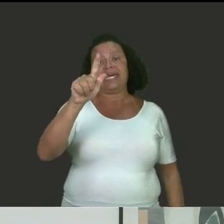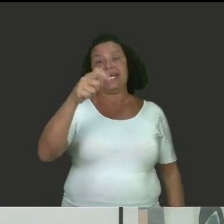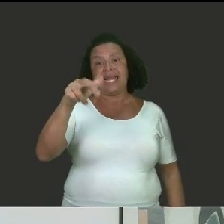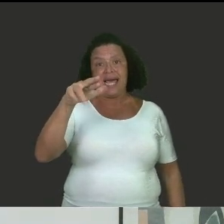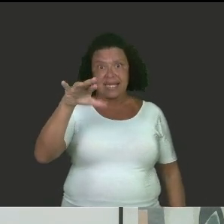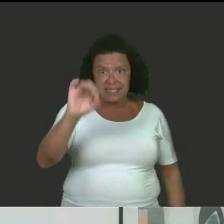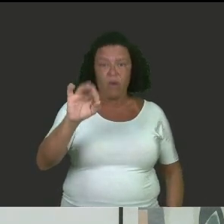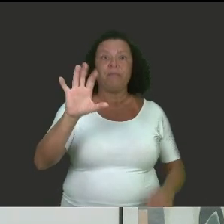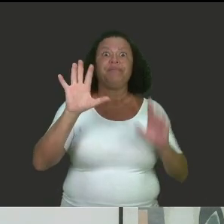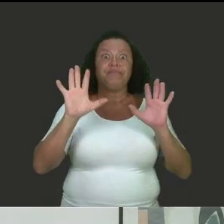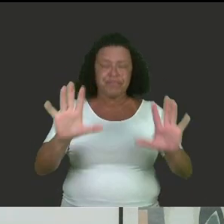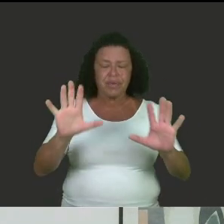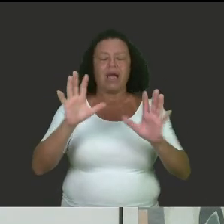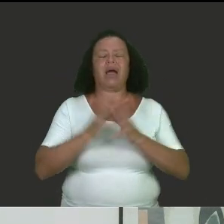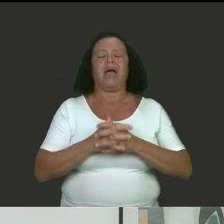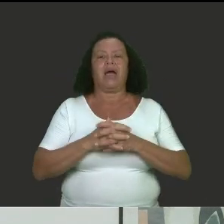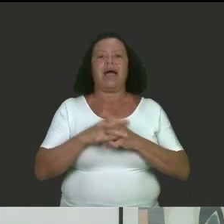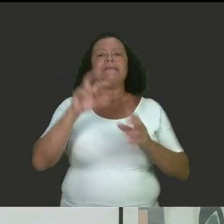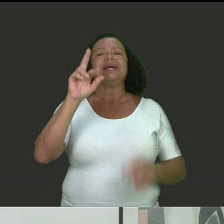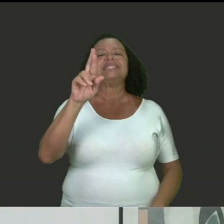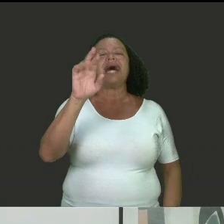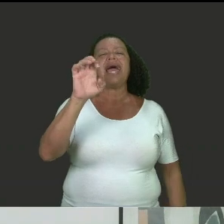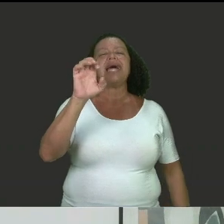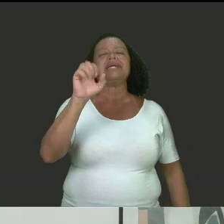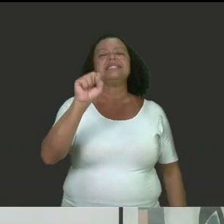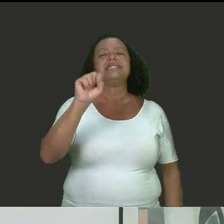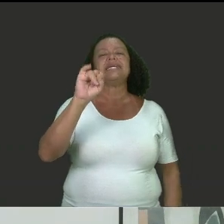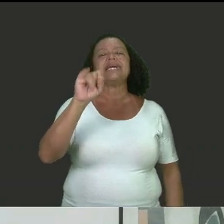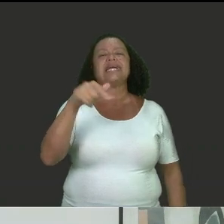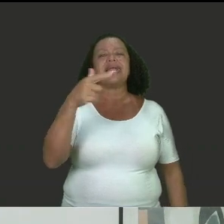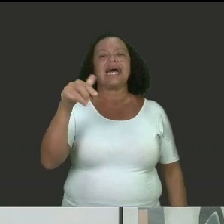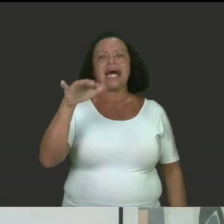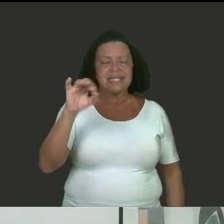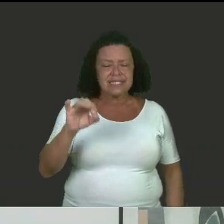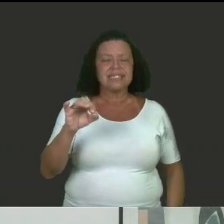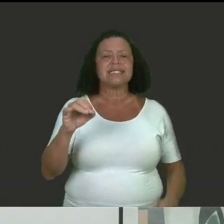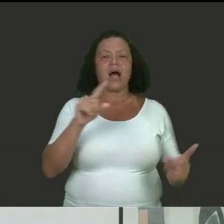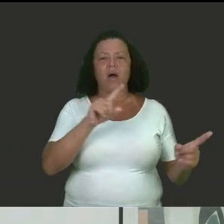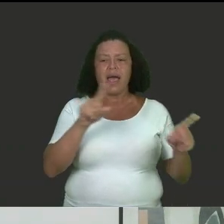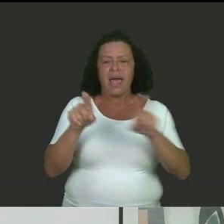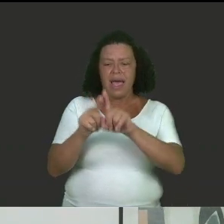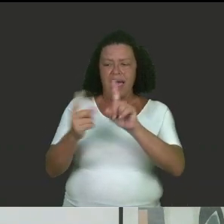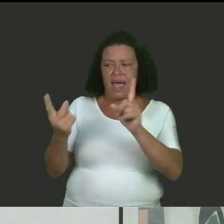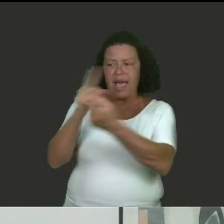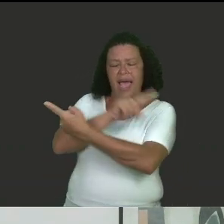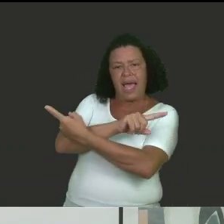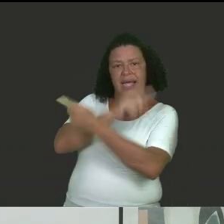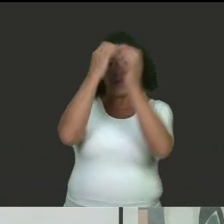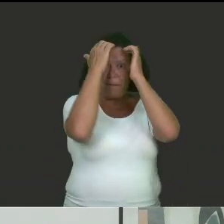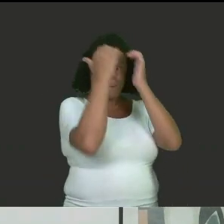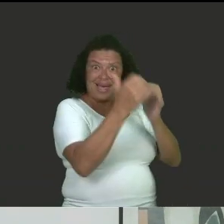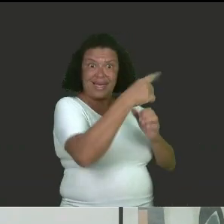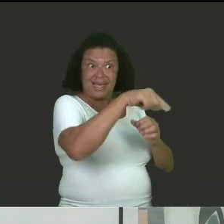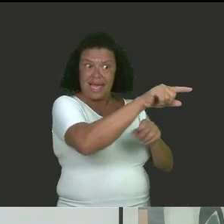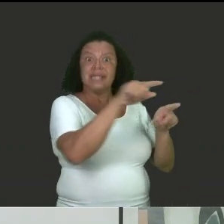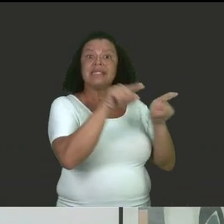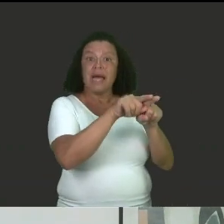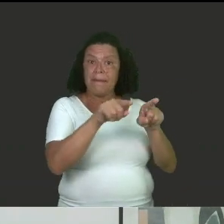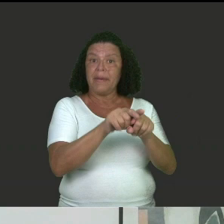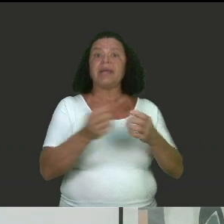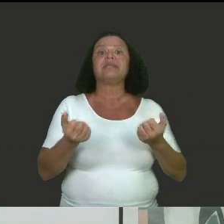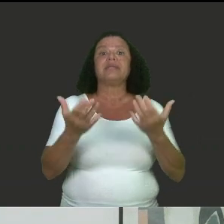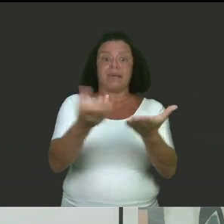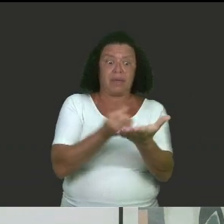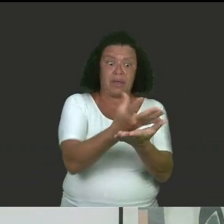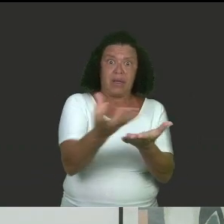No caso da resignação, distinguindo da obediência, como a gente falou lá, trazido pelo Evangelho